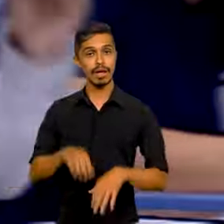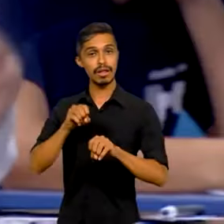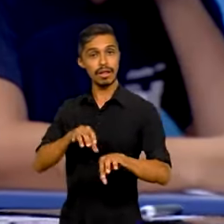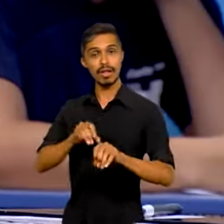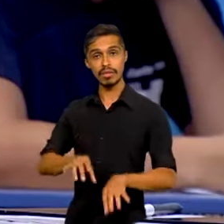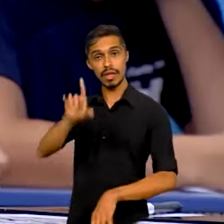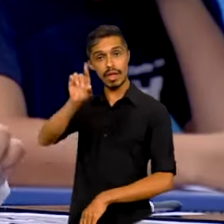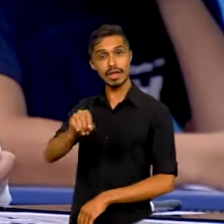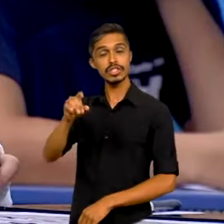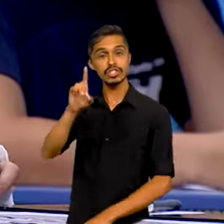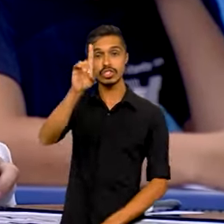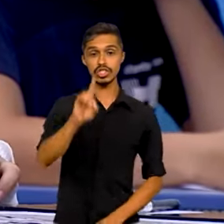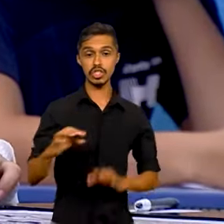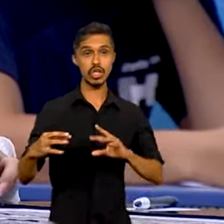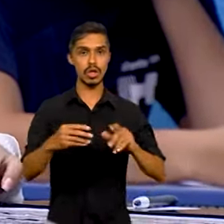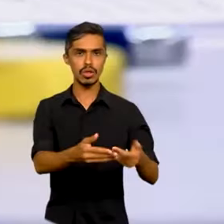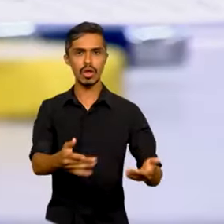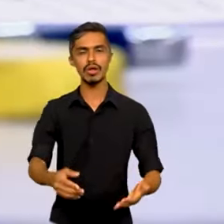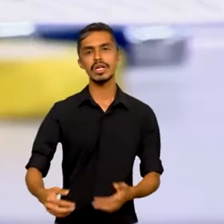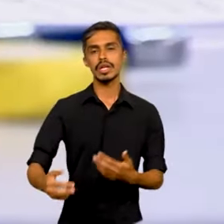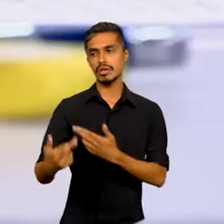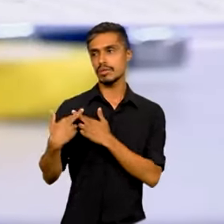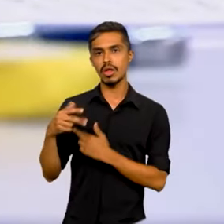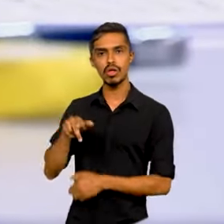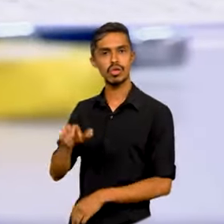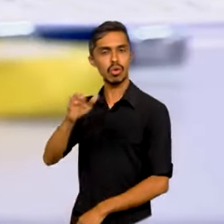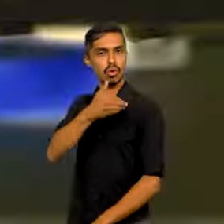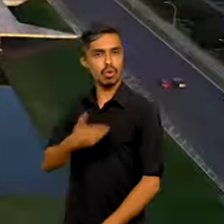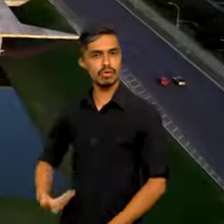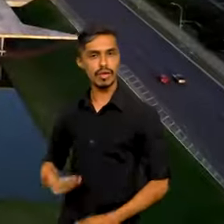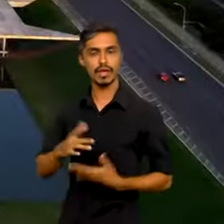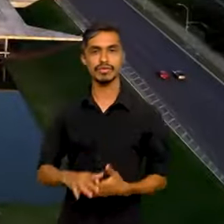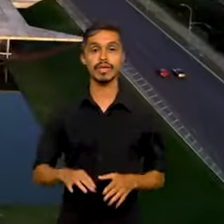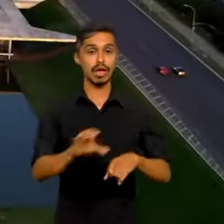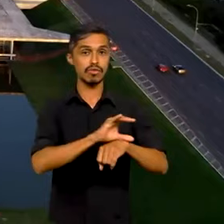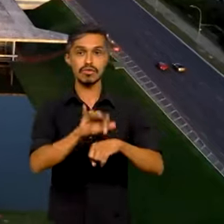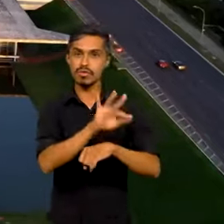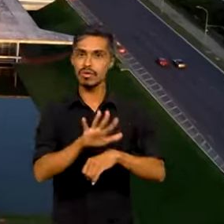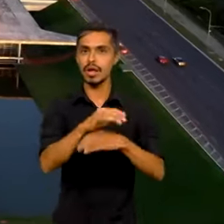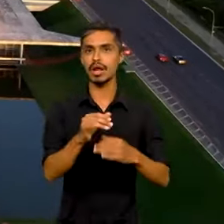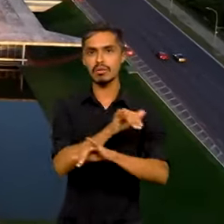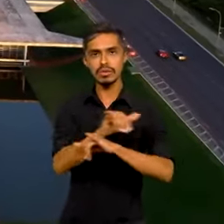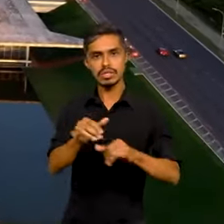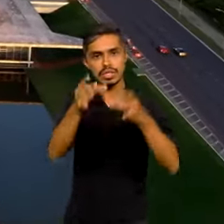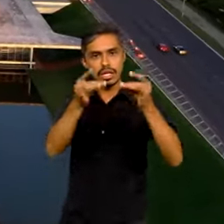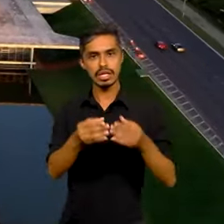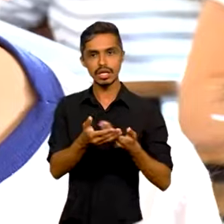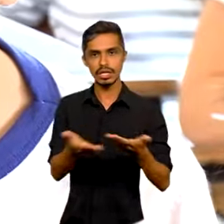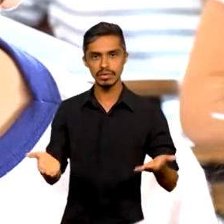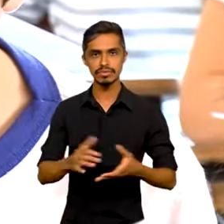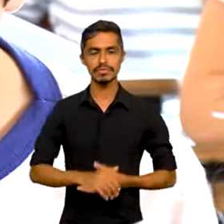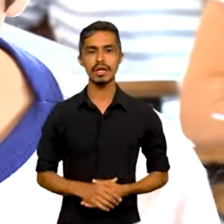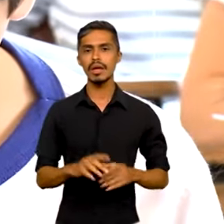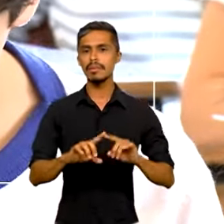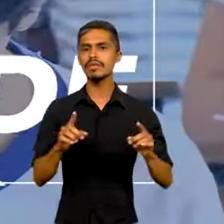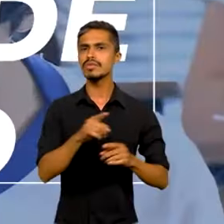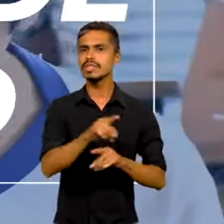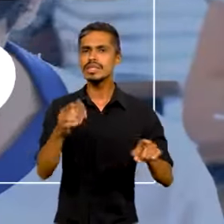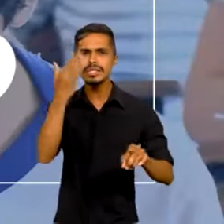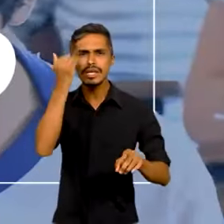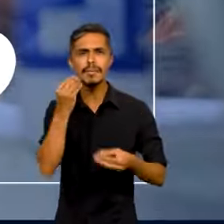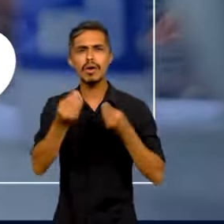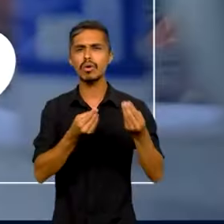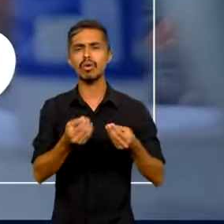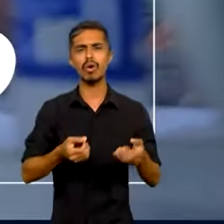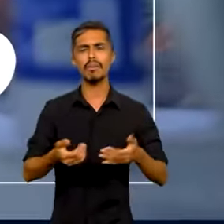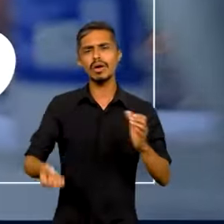A educação é um direito de todos e um dever do Estado. É o que diz a Constituição Federal. Mas você sabe como